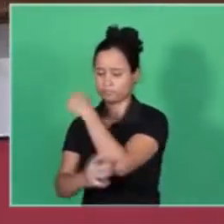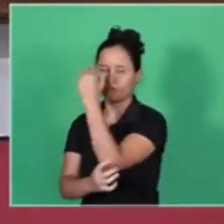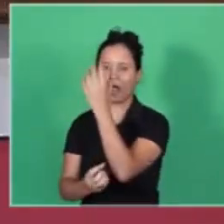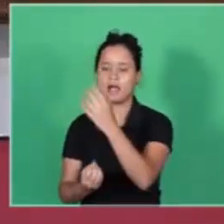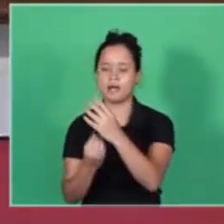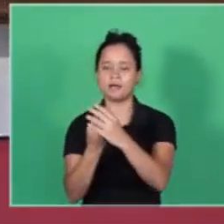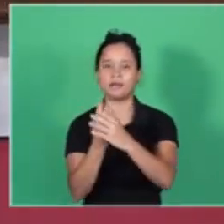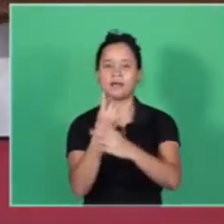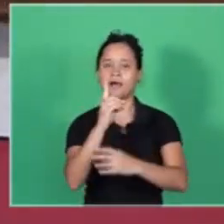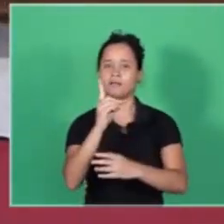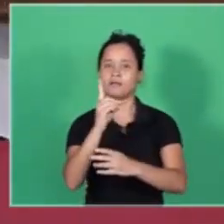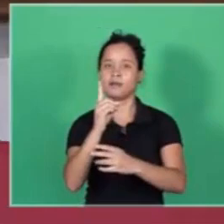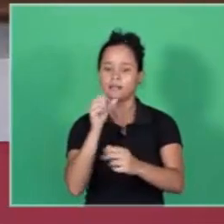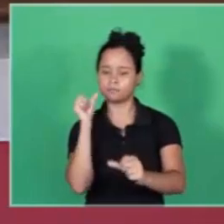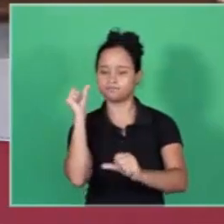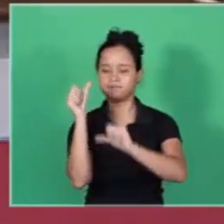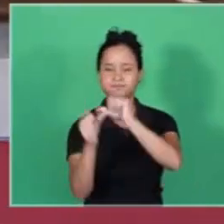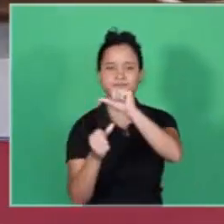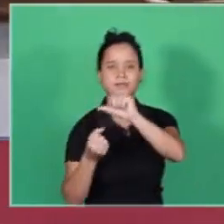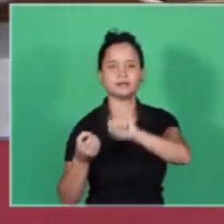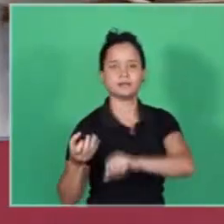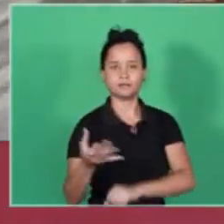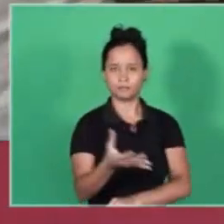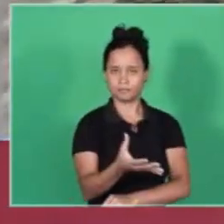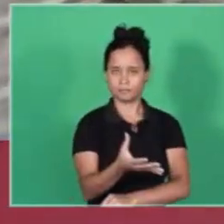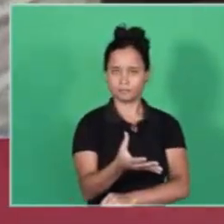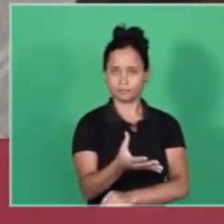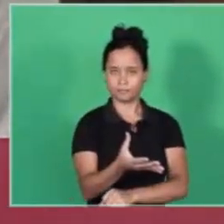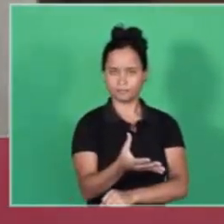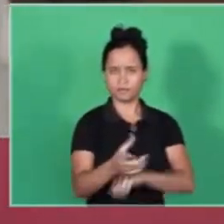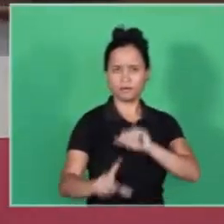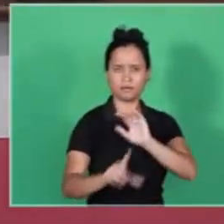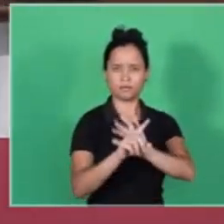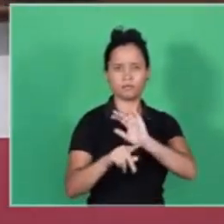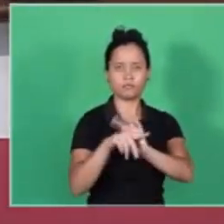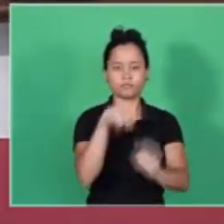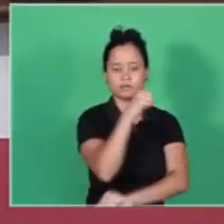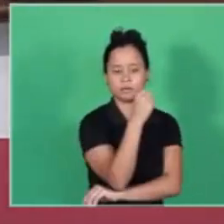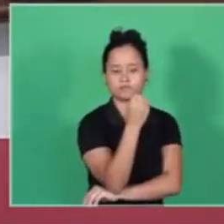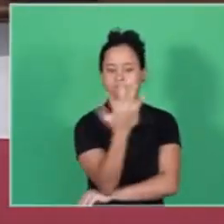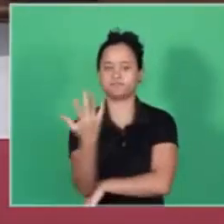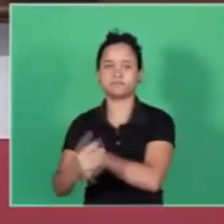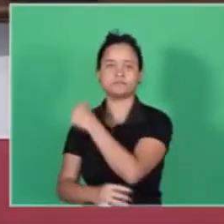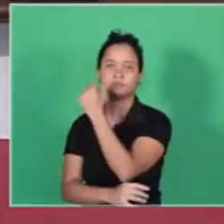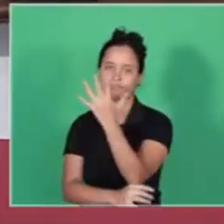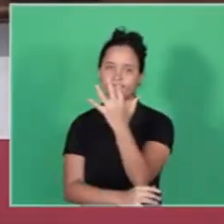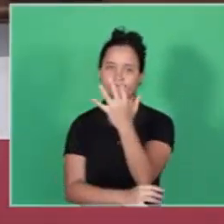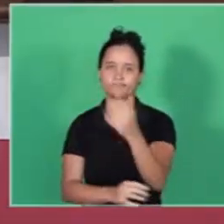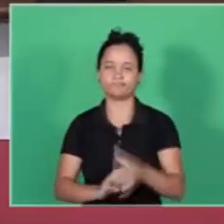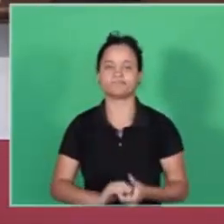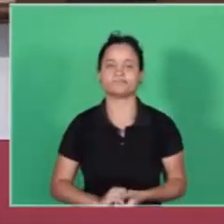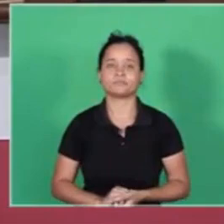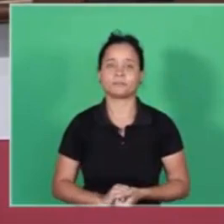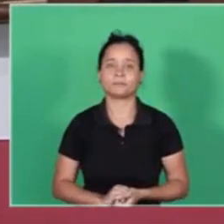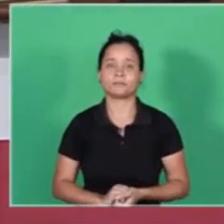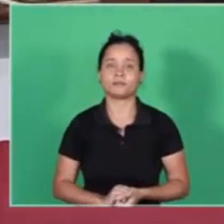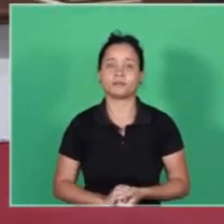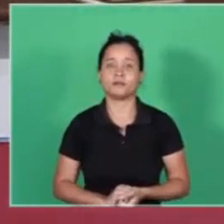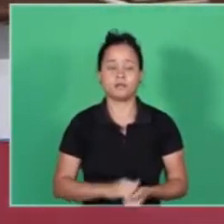lei da conservação da energia. Essa matéria não transcende. Aí, quando